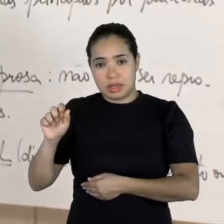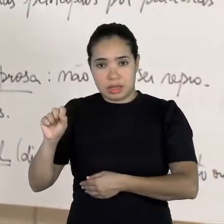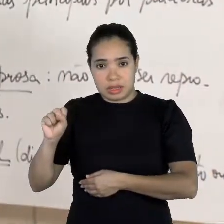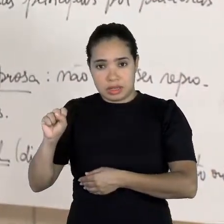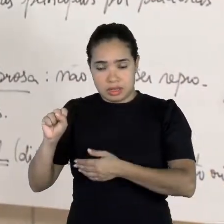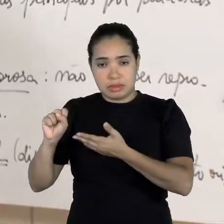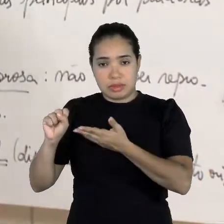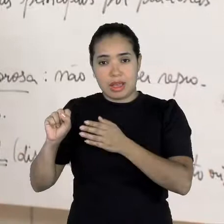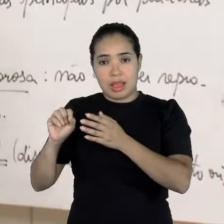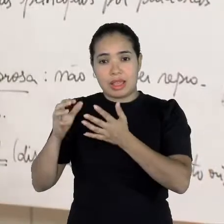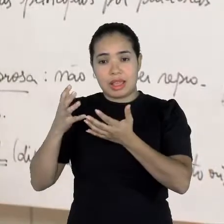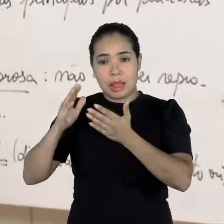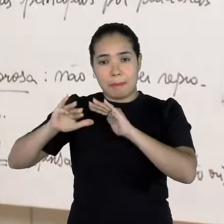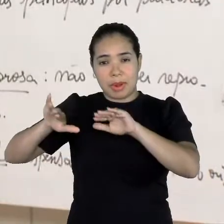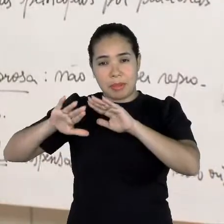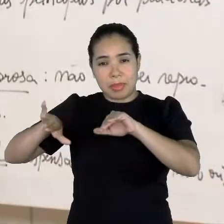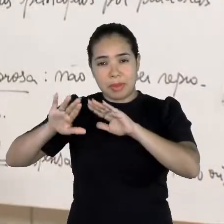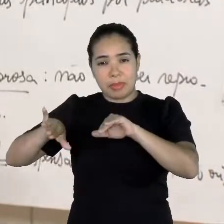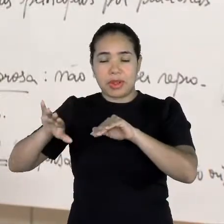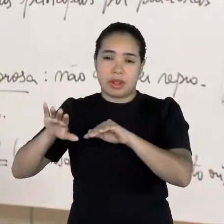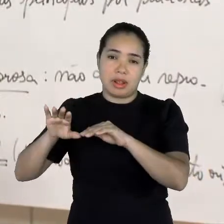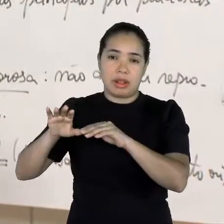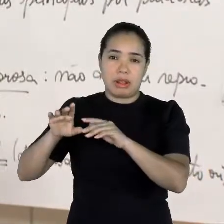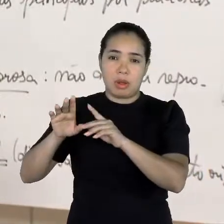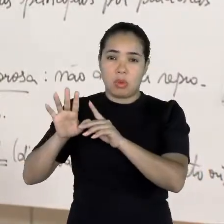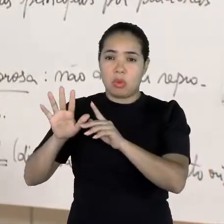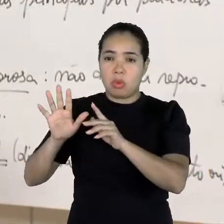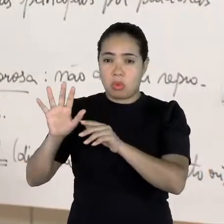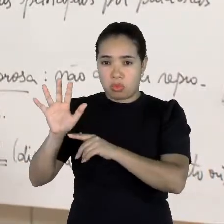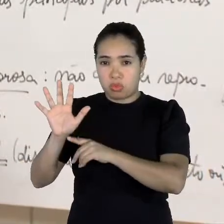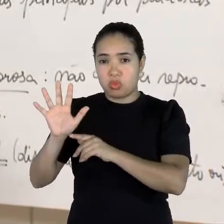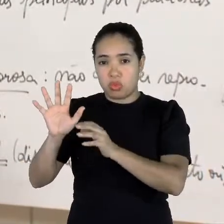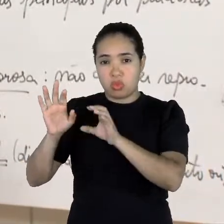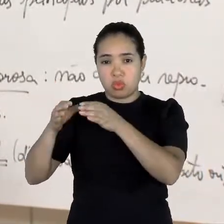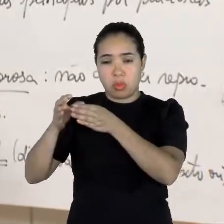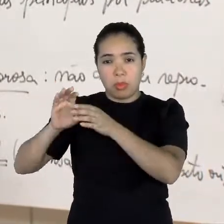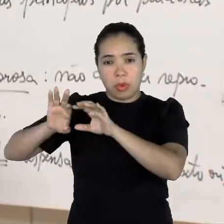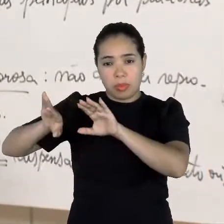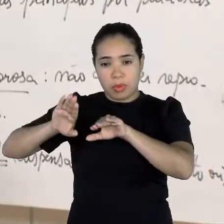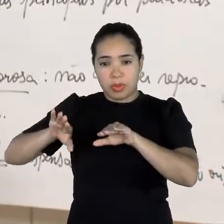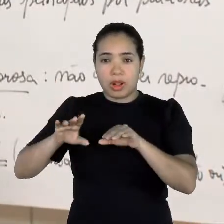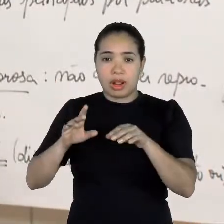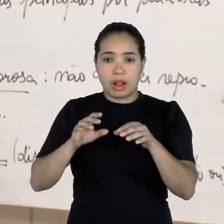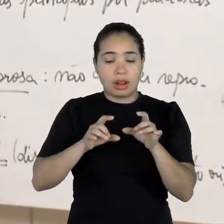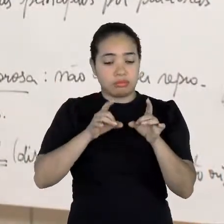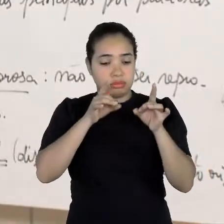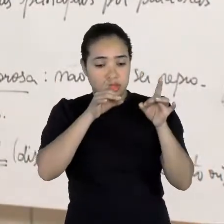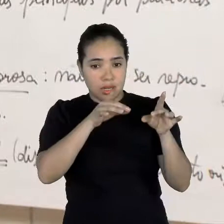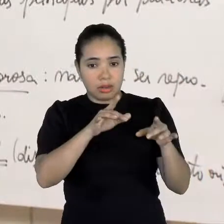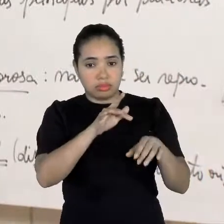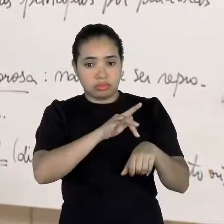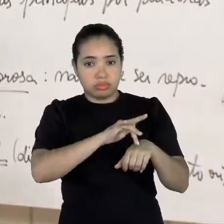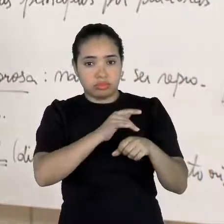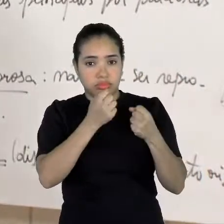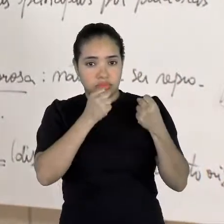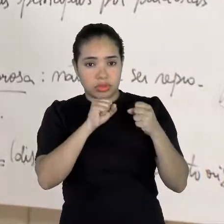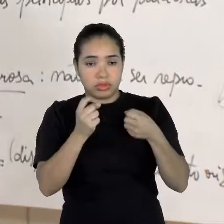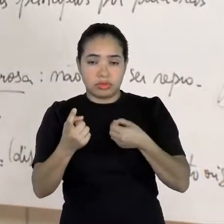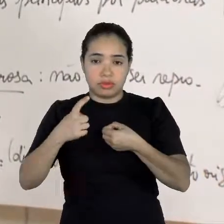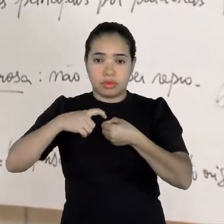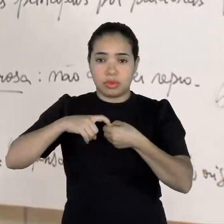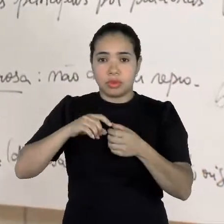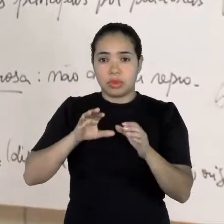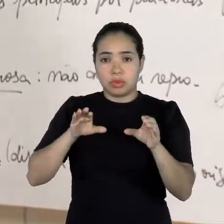grupo. Então ela largou o campeonato lá para voltar a ser a integrante do